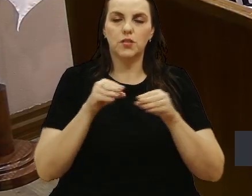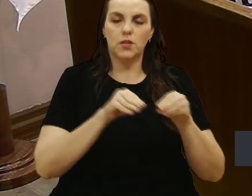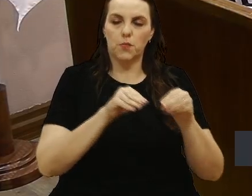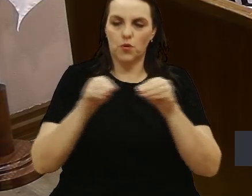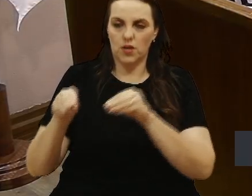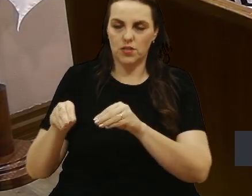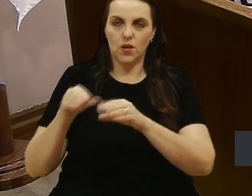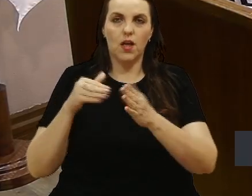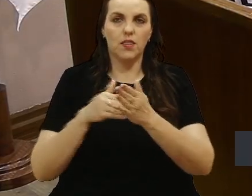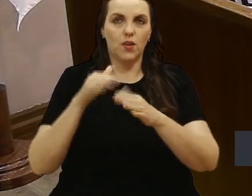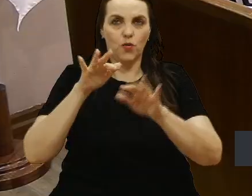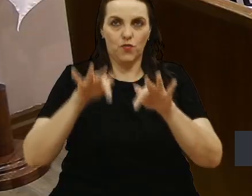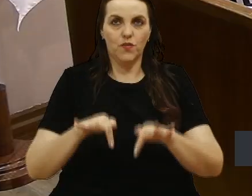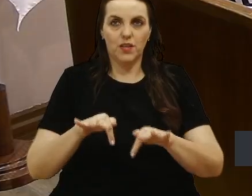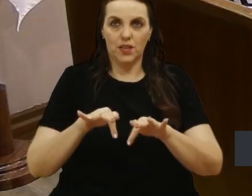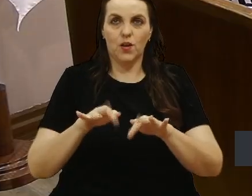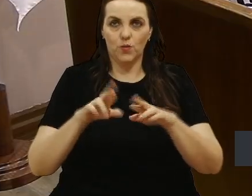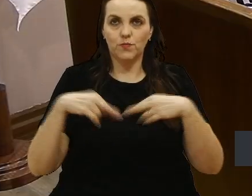expediente.